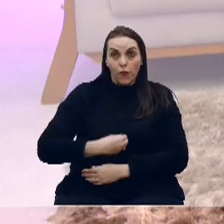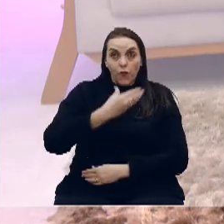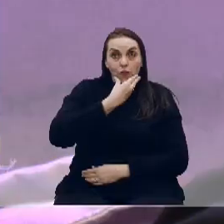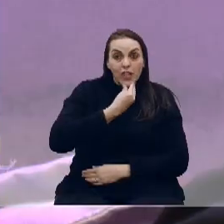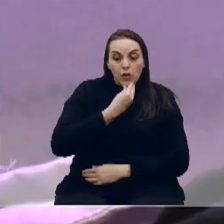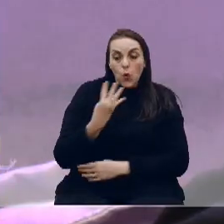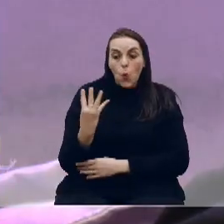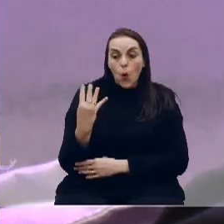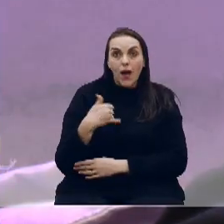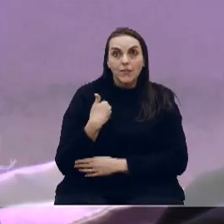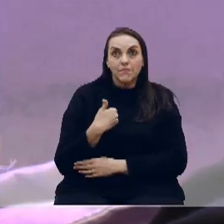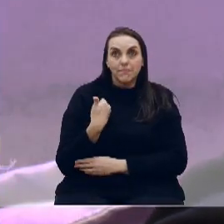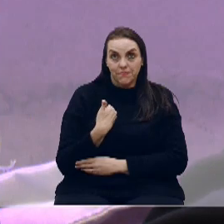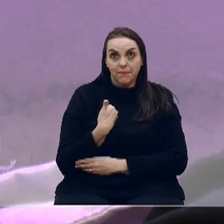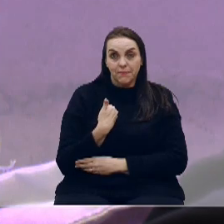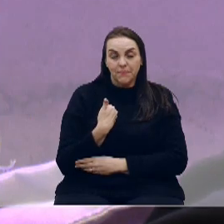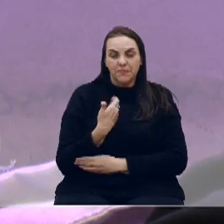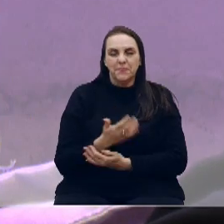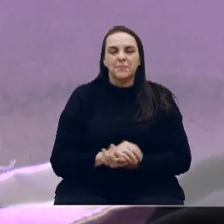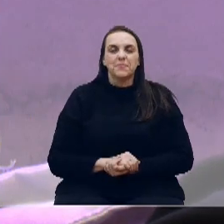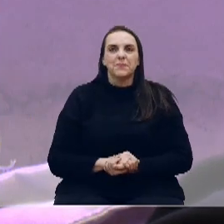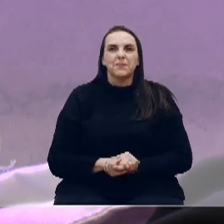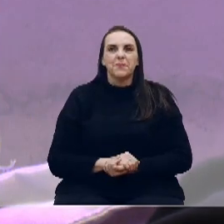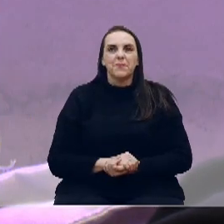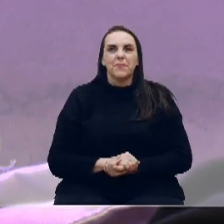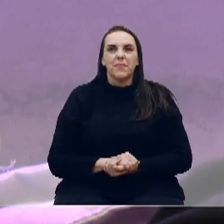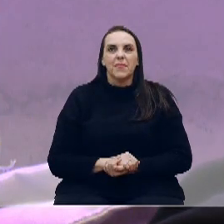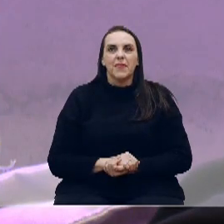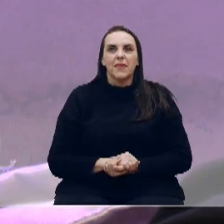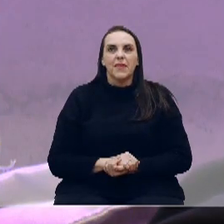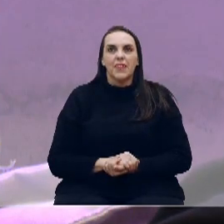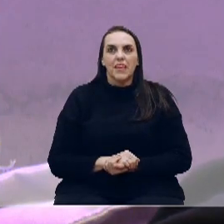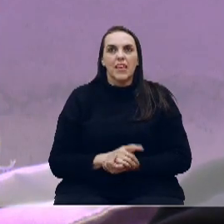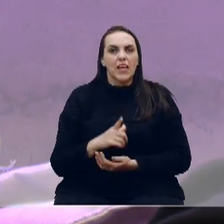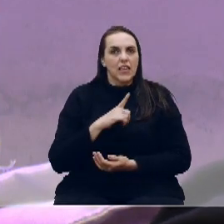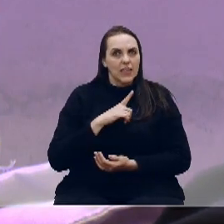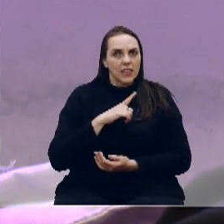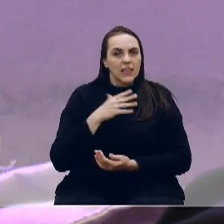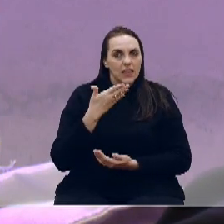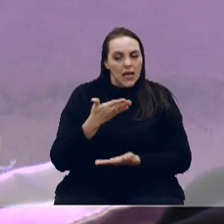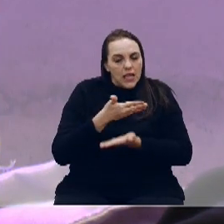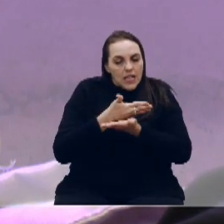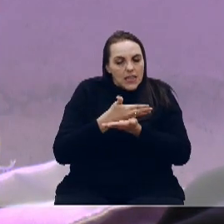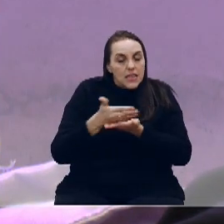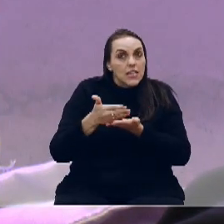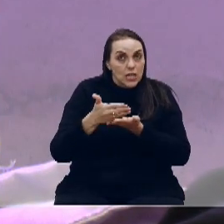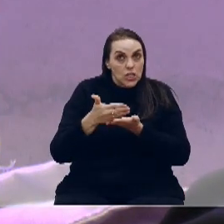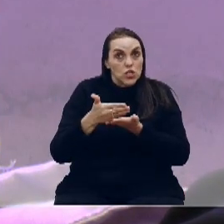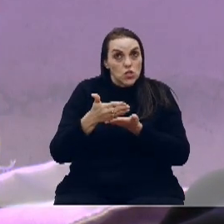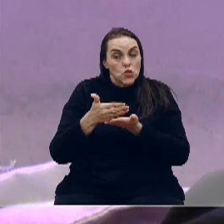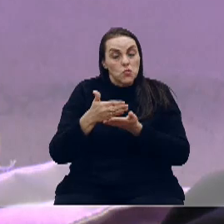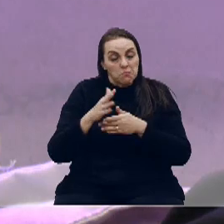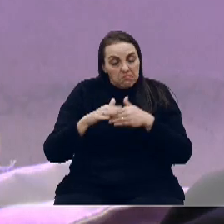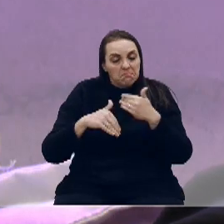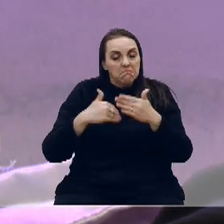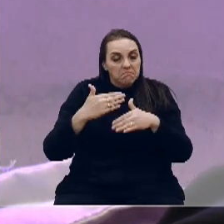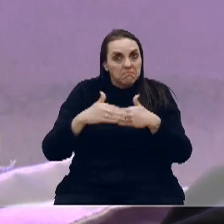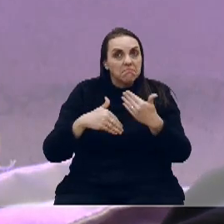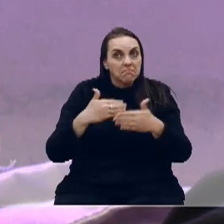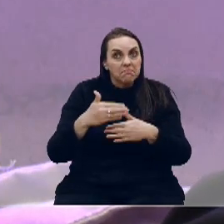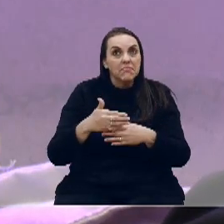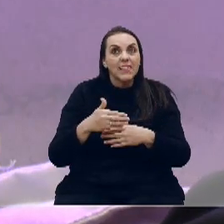Então, era eu e ele. E no início, assim, foi indo, ele